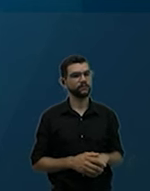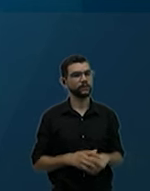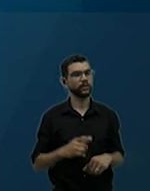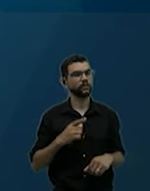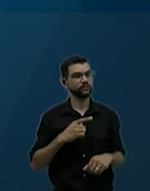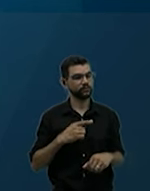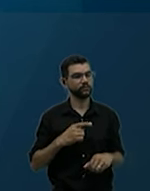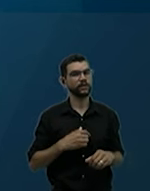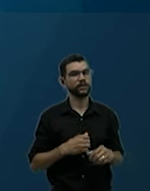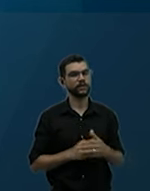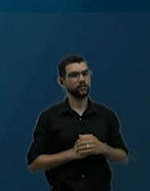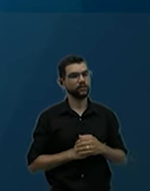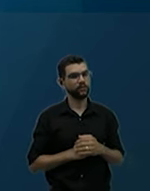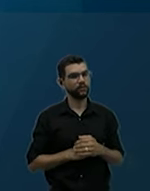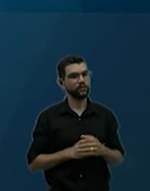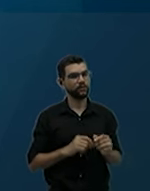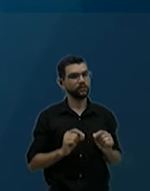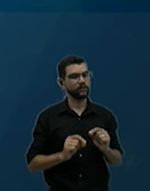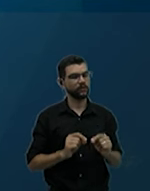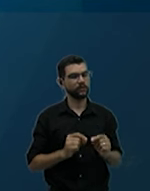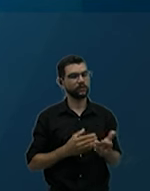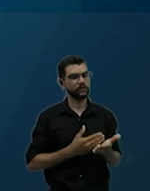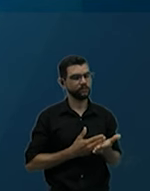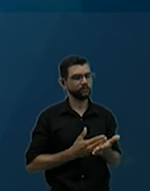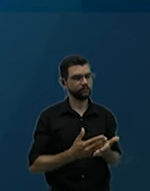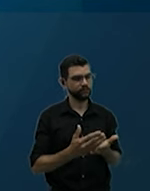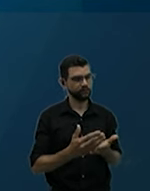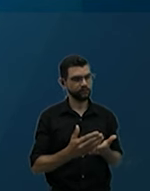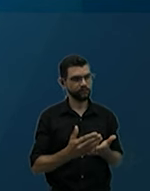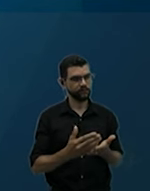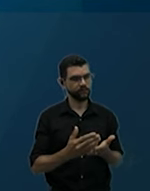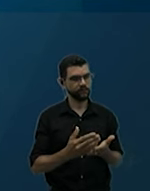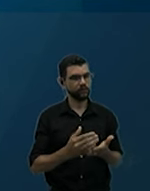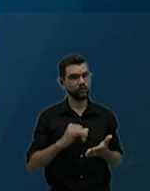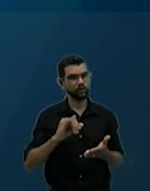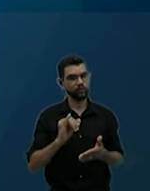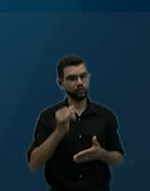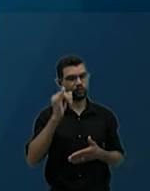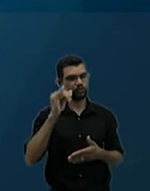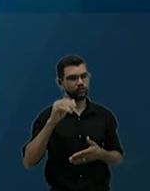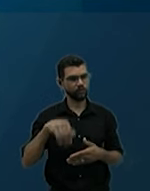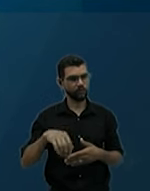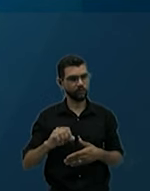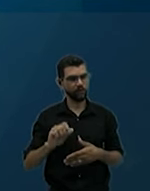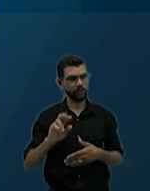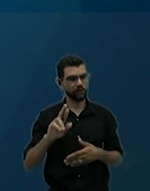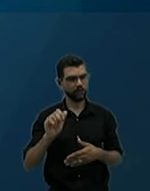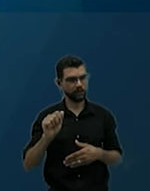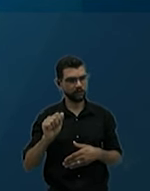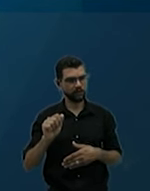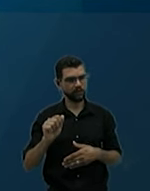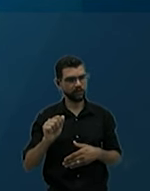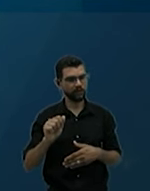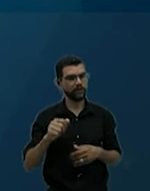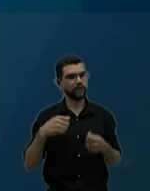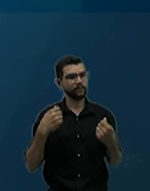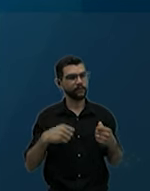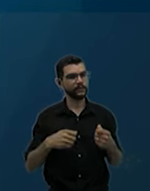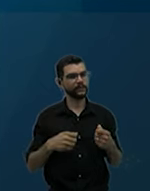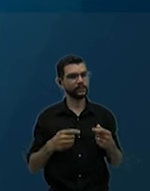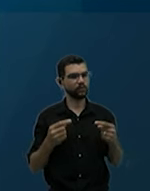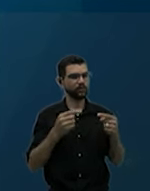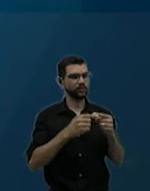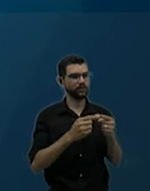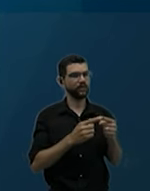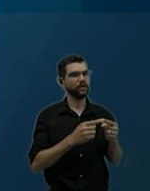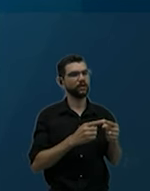o marco inicial dos juros de mora deve ser, inegavelmente, a data do evento danoso.